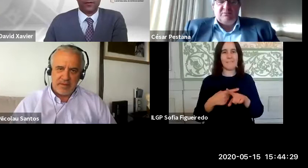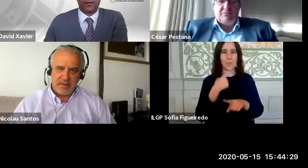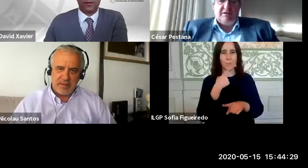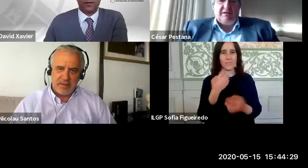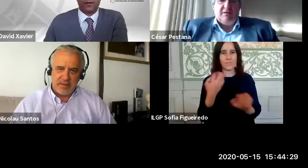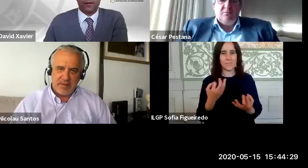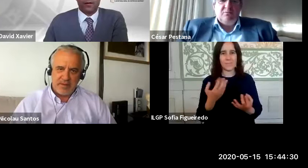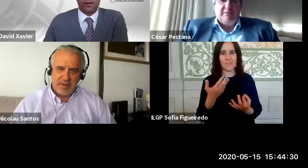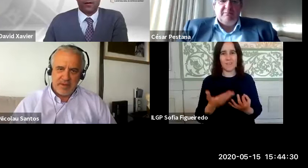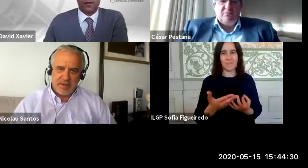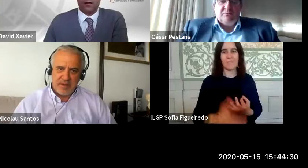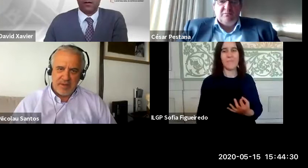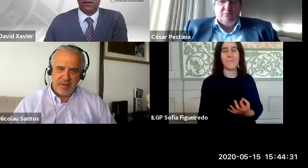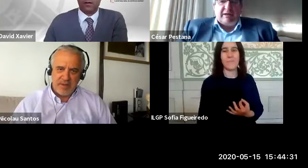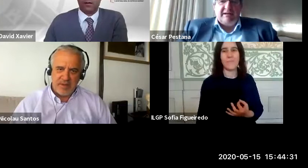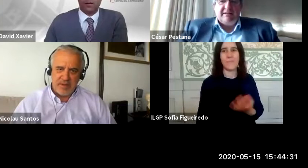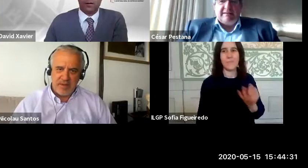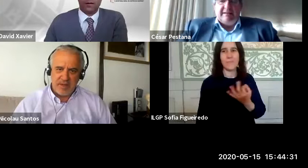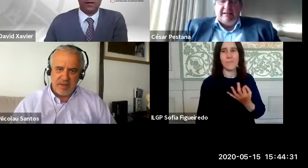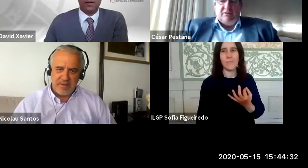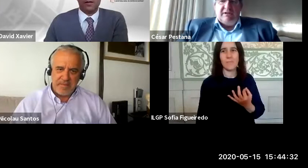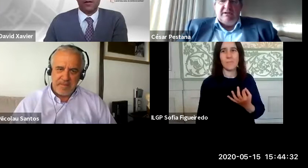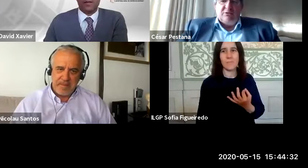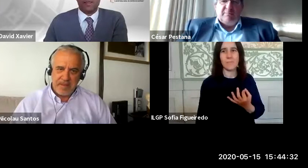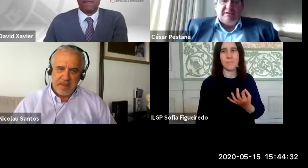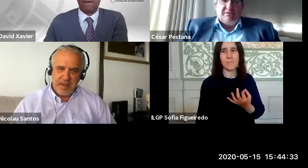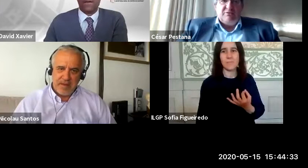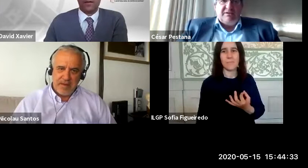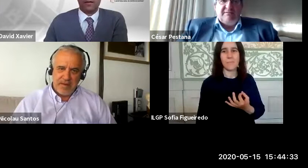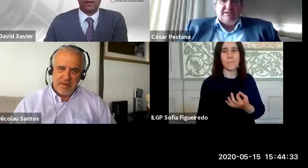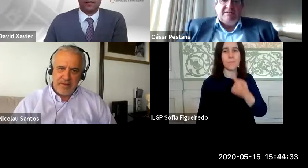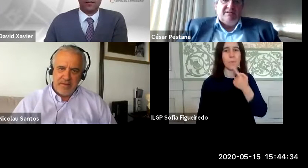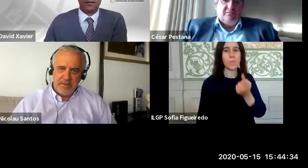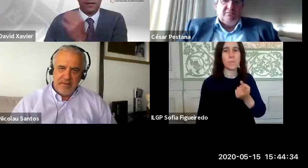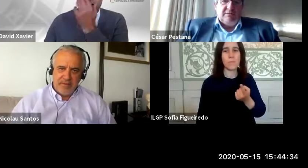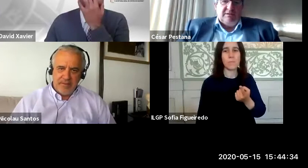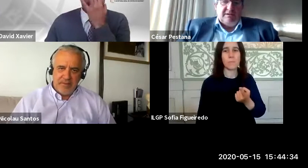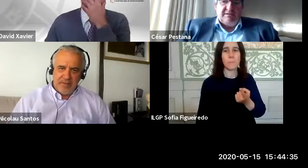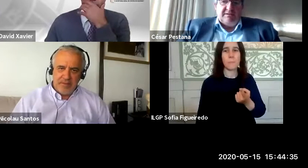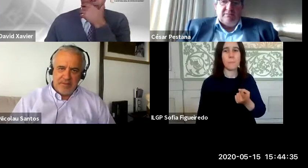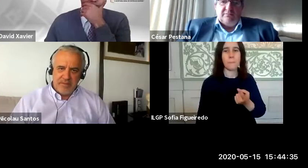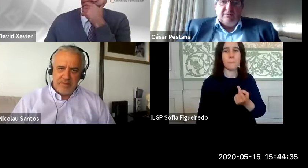os membros do painel. Eu diria que as surpresas positivas têm sido